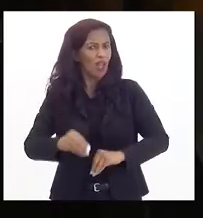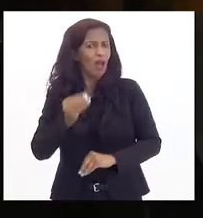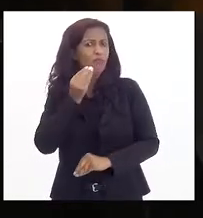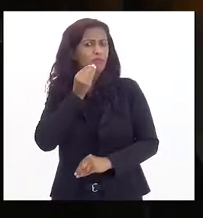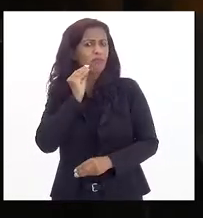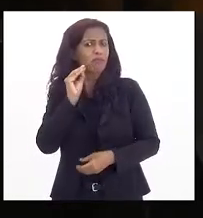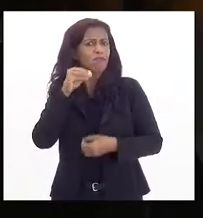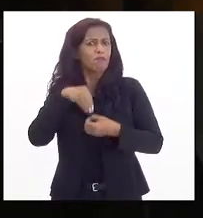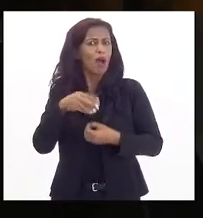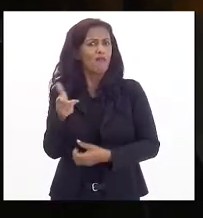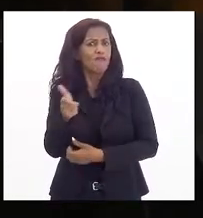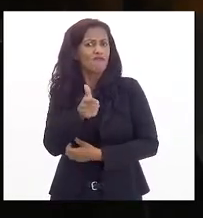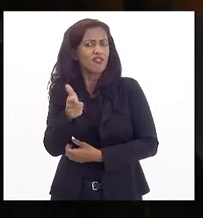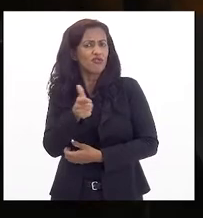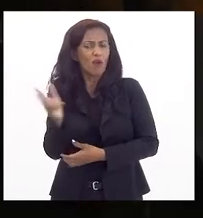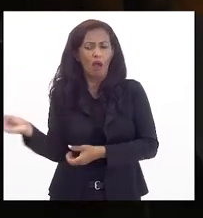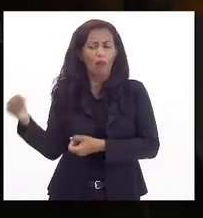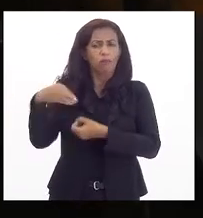incluir 2022,